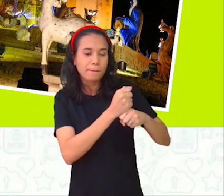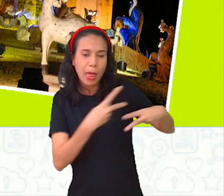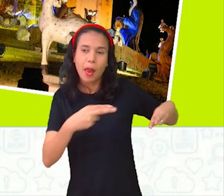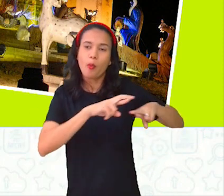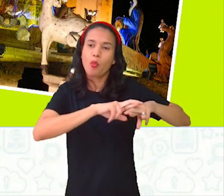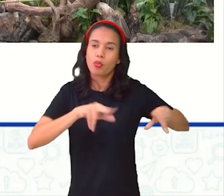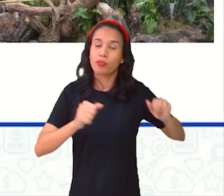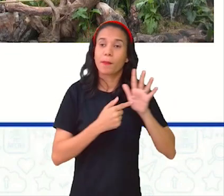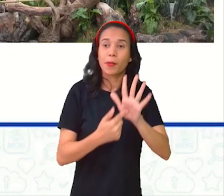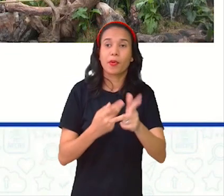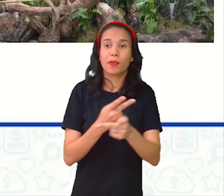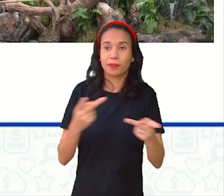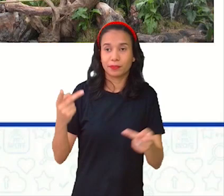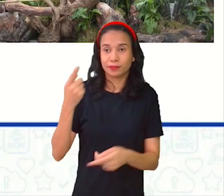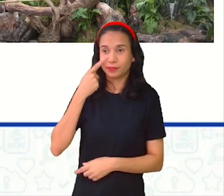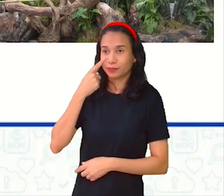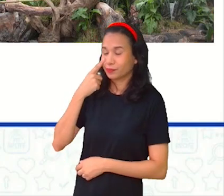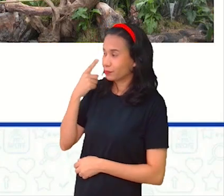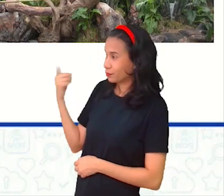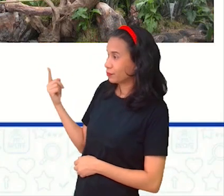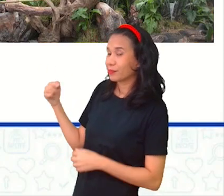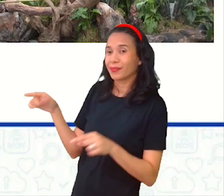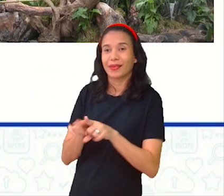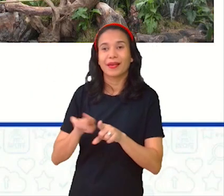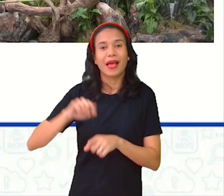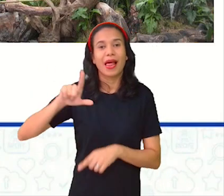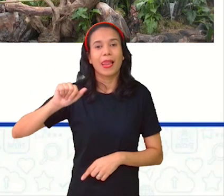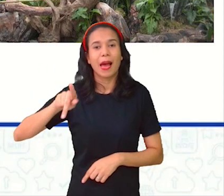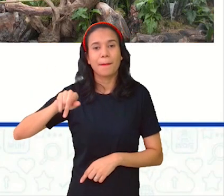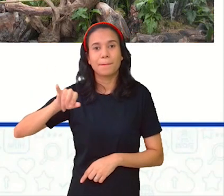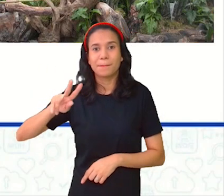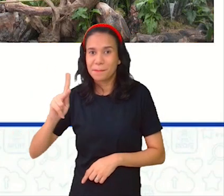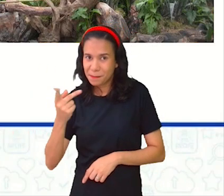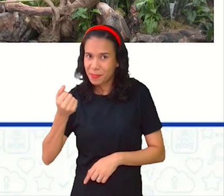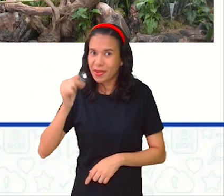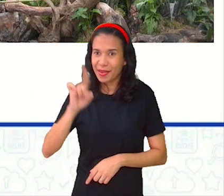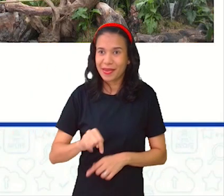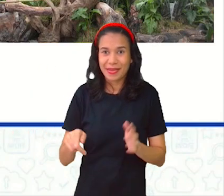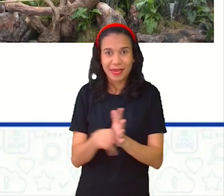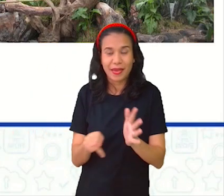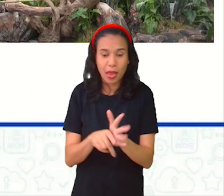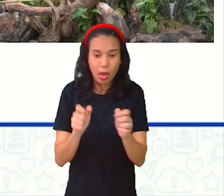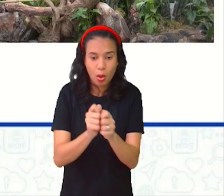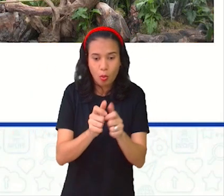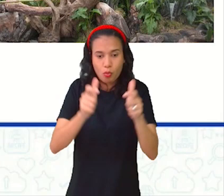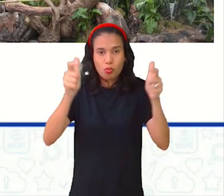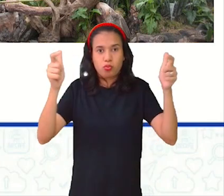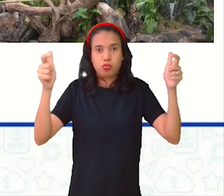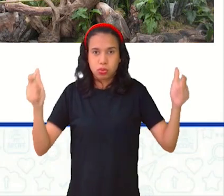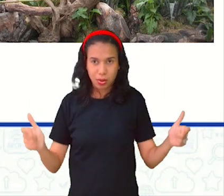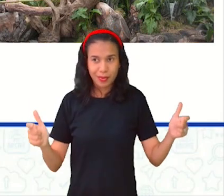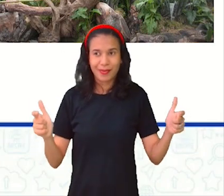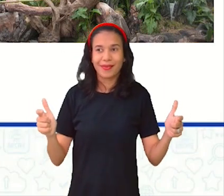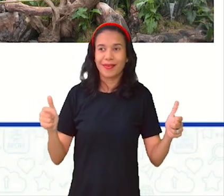materiais, que eu quero mostrar a vocês isso. Temos também a lapinha, que é um presépio ampliado. Vocês estão vendo